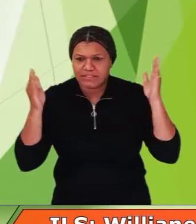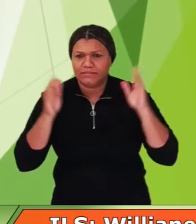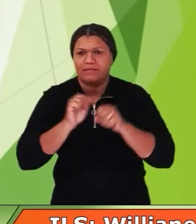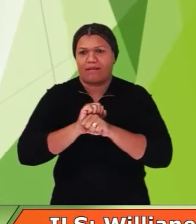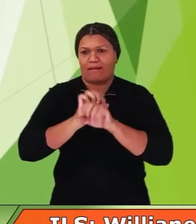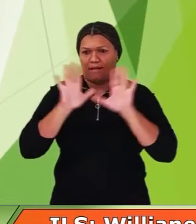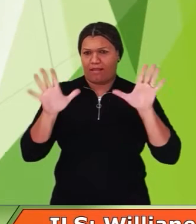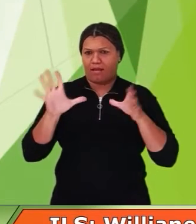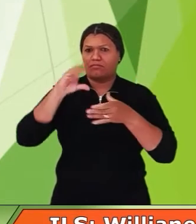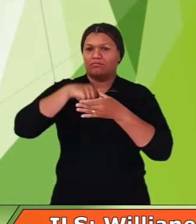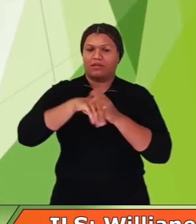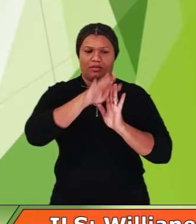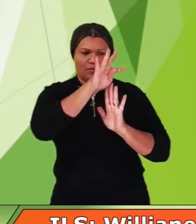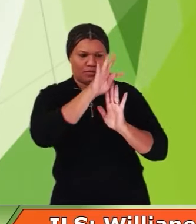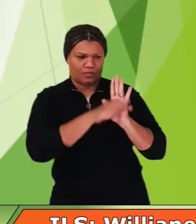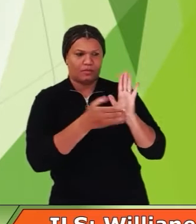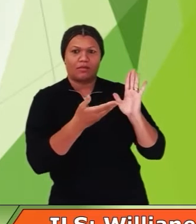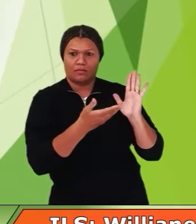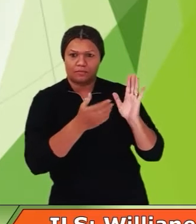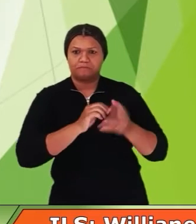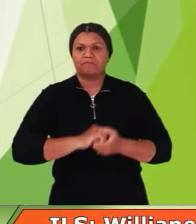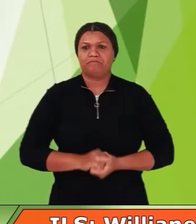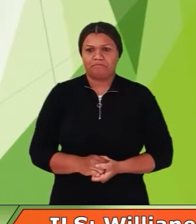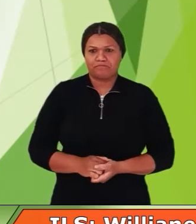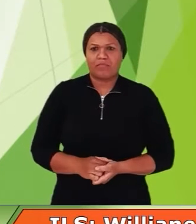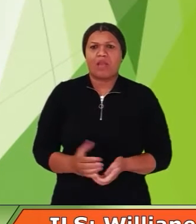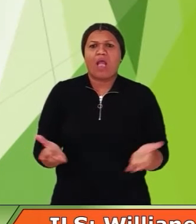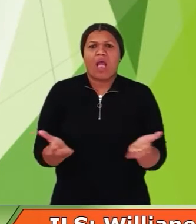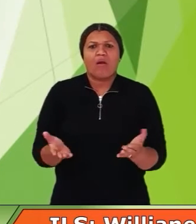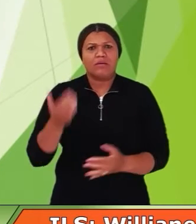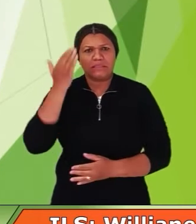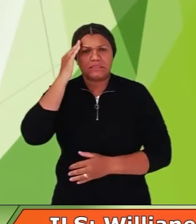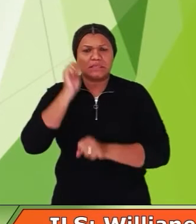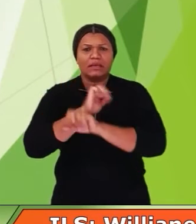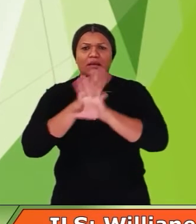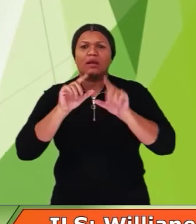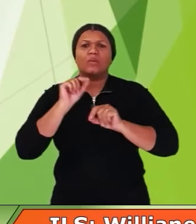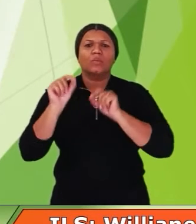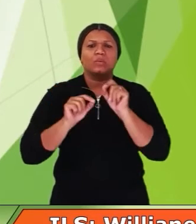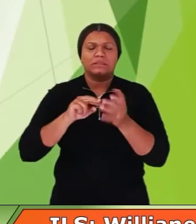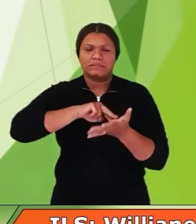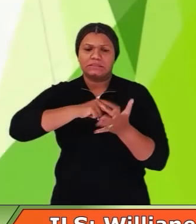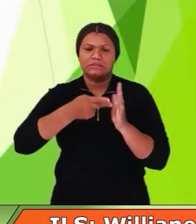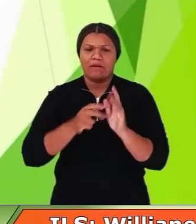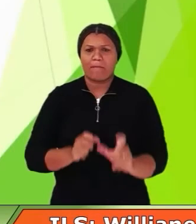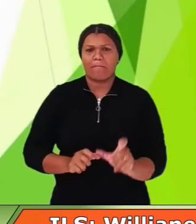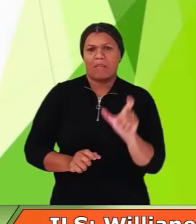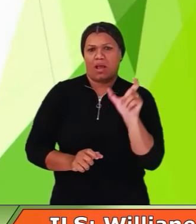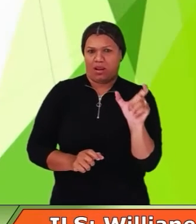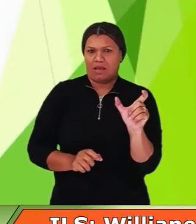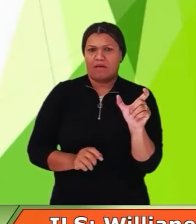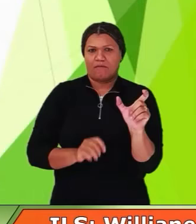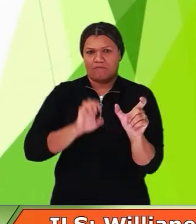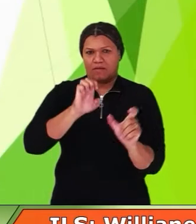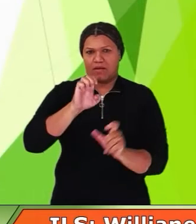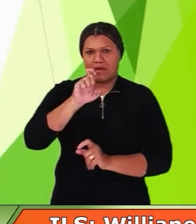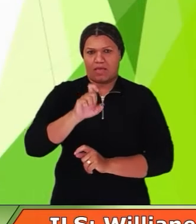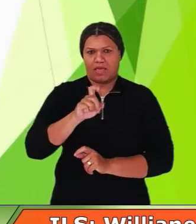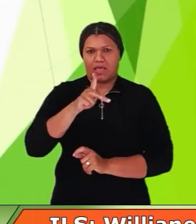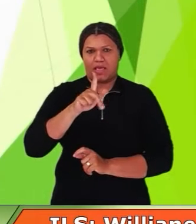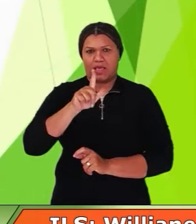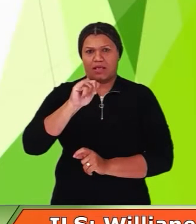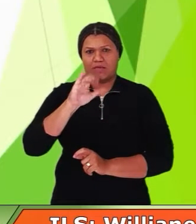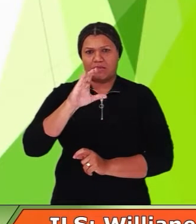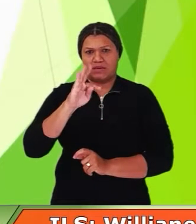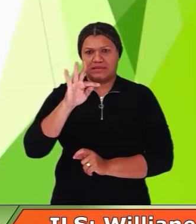no texto vamos lá vamos compreender o que significa essa palavra íc bem as